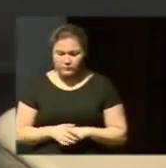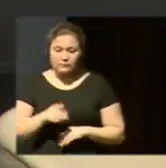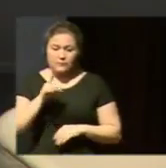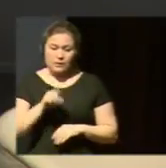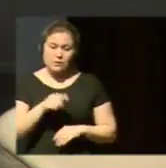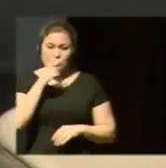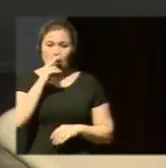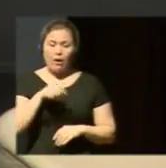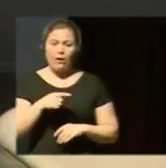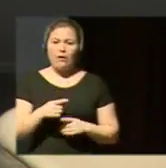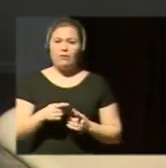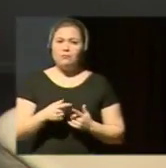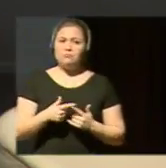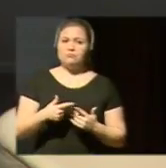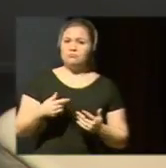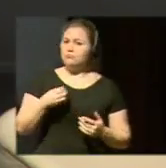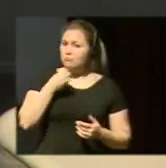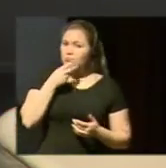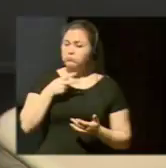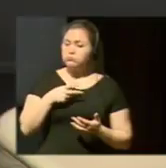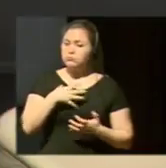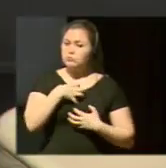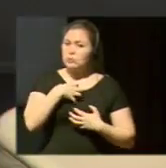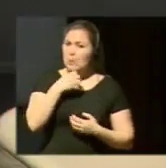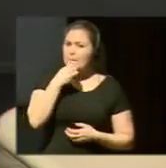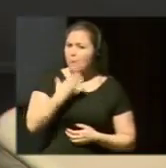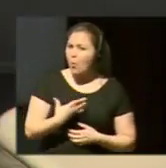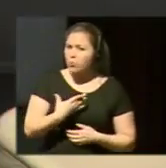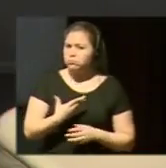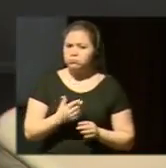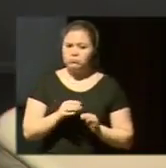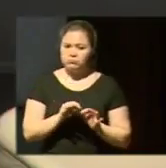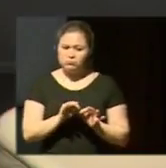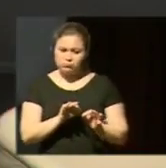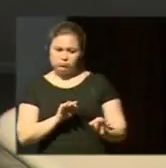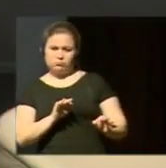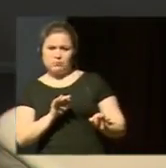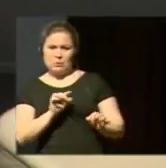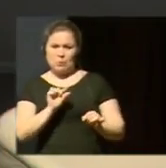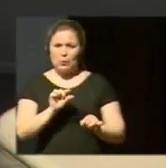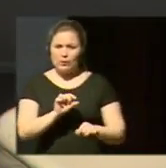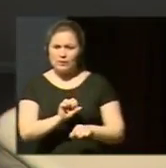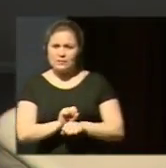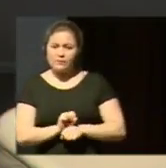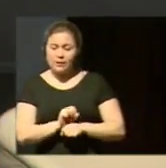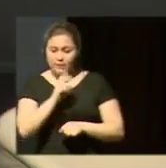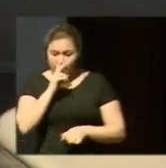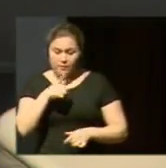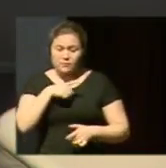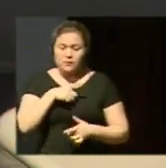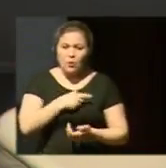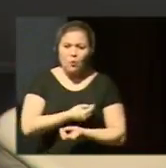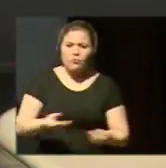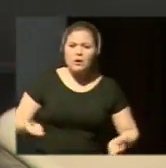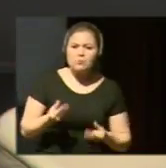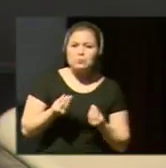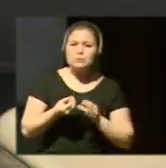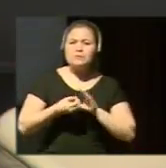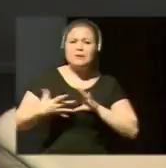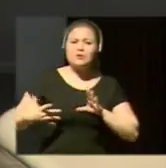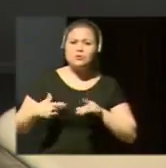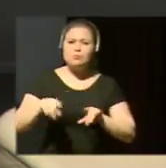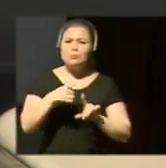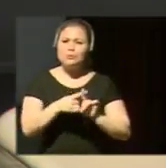Isso é uma posição boa. Esse distanciamento, essa reserva, também oferece muitas